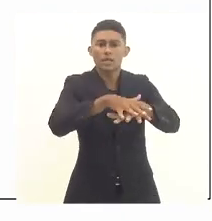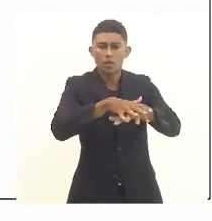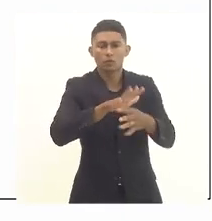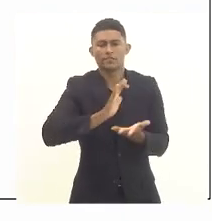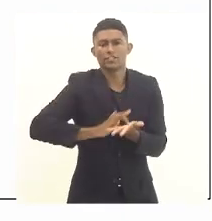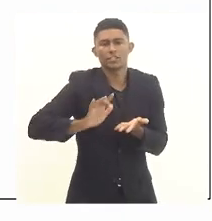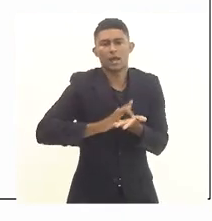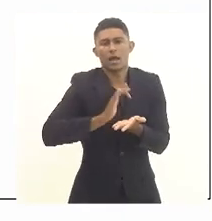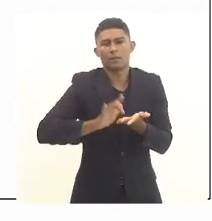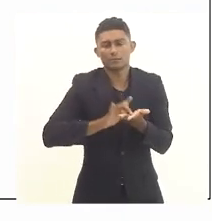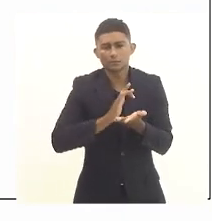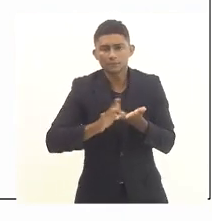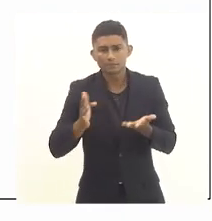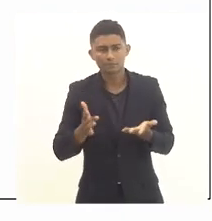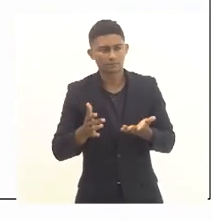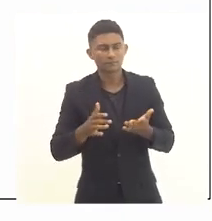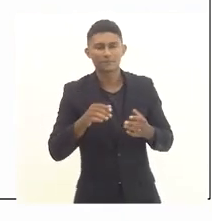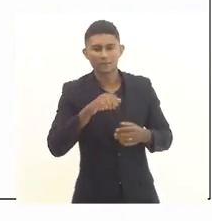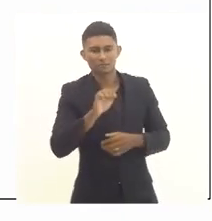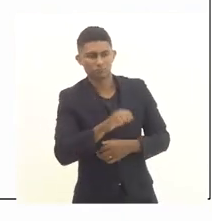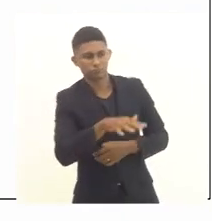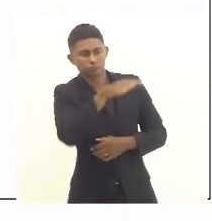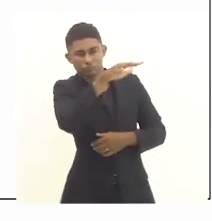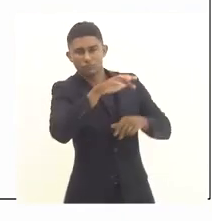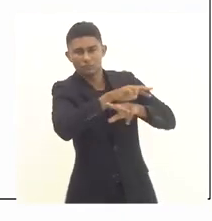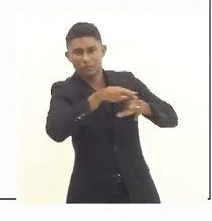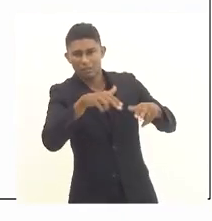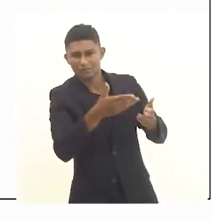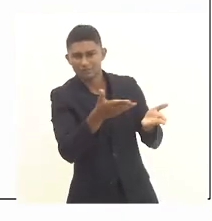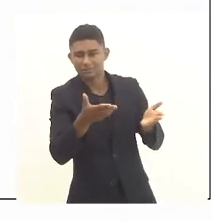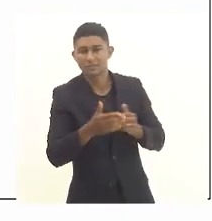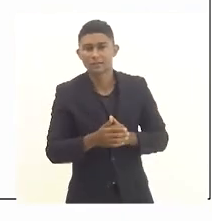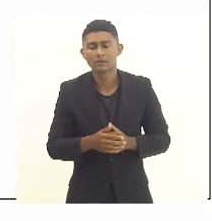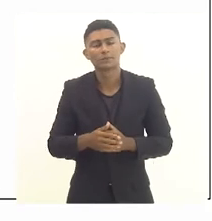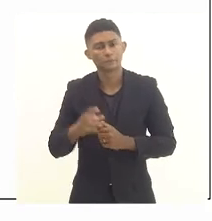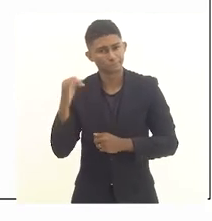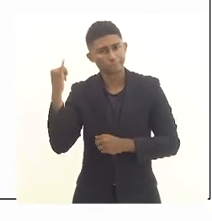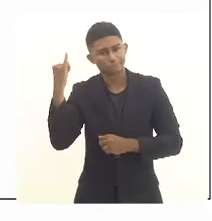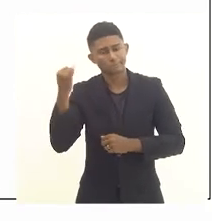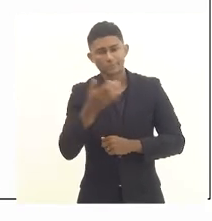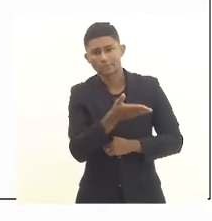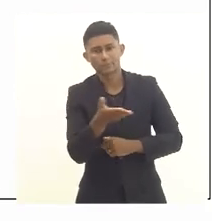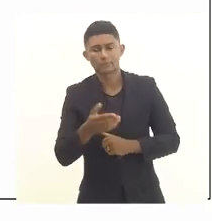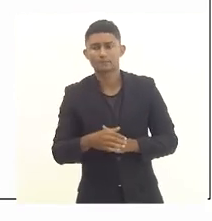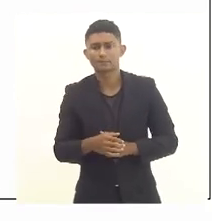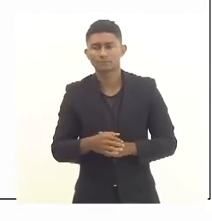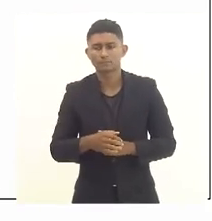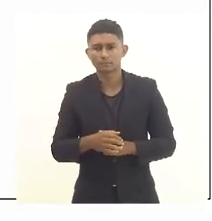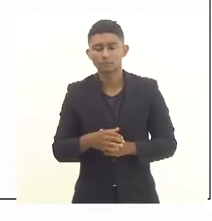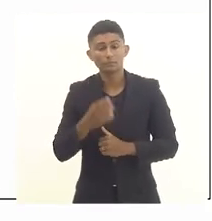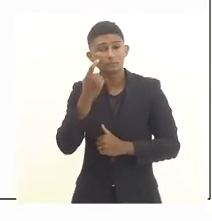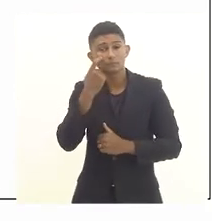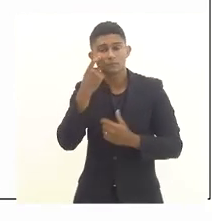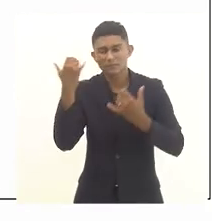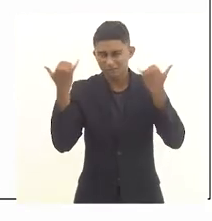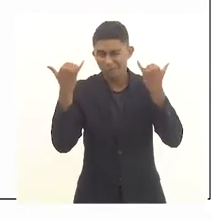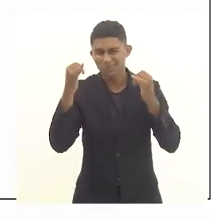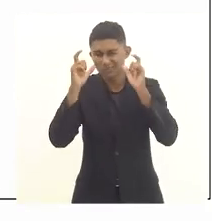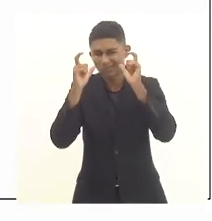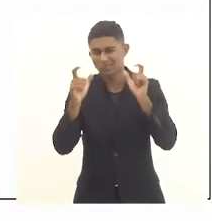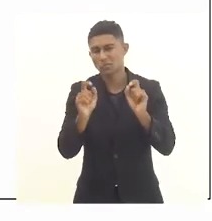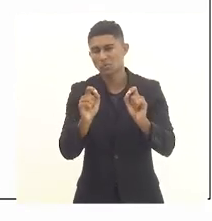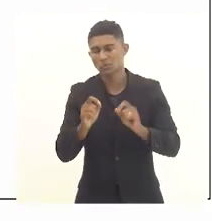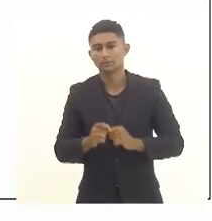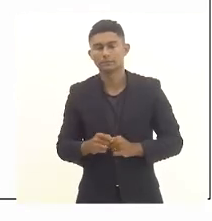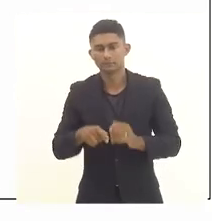digital para as nossas comunidades, tanto centrais como periféricas, é importante entender. Só um dado aqui que é legal trazer para vocês. Uma